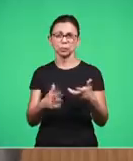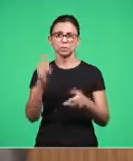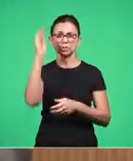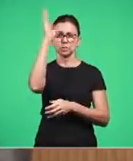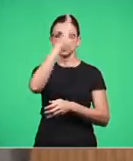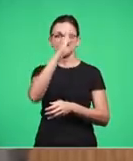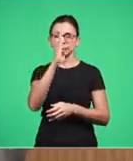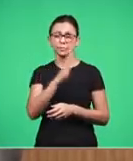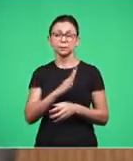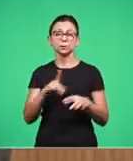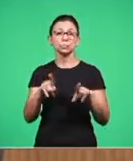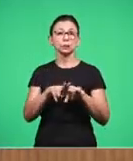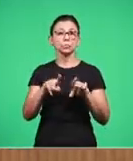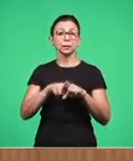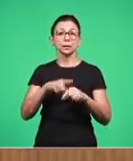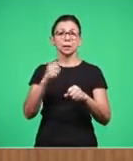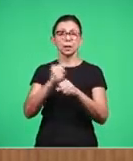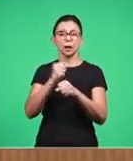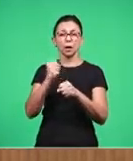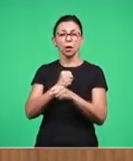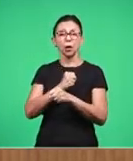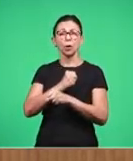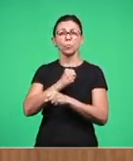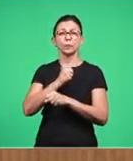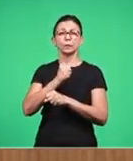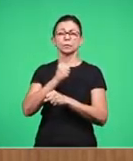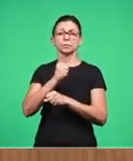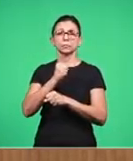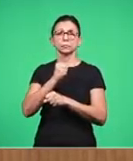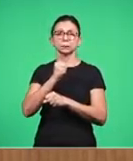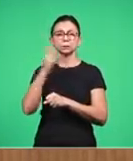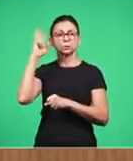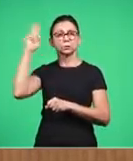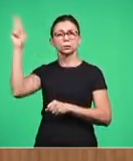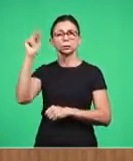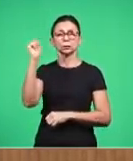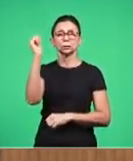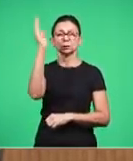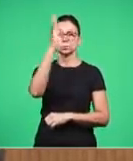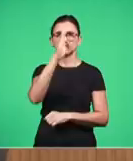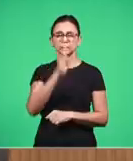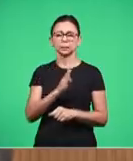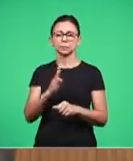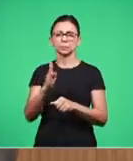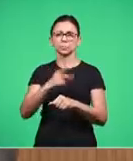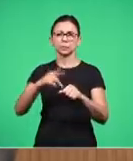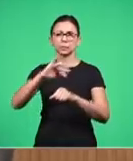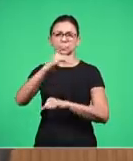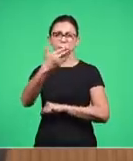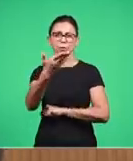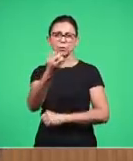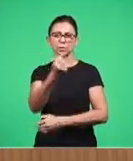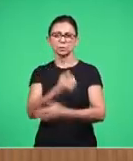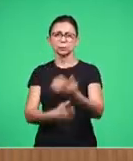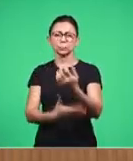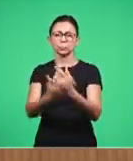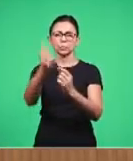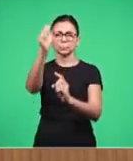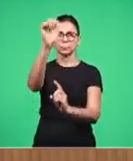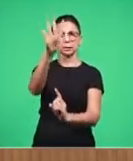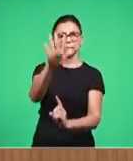Abençoa também, Senhor Deus, a Tua obra no Brasil e no exterior, estendendo a Tua mão, Senhor, para abençoar os Teus